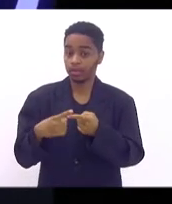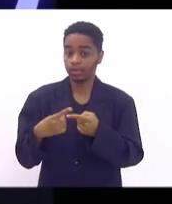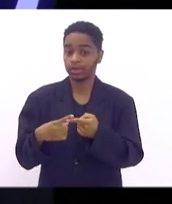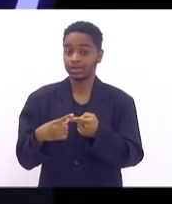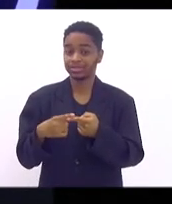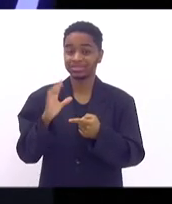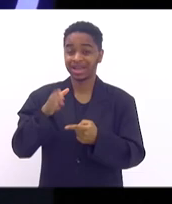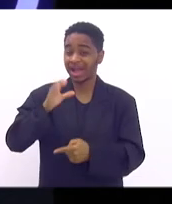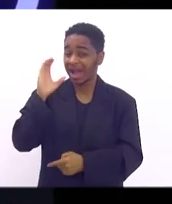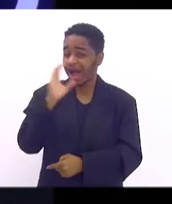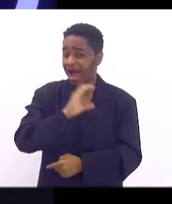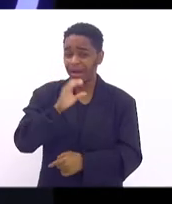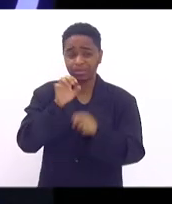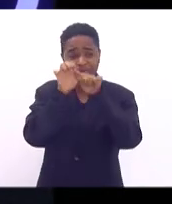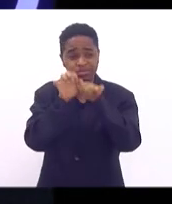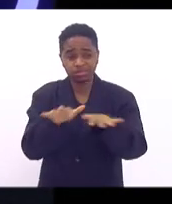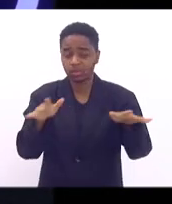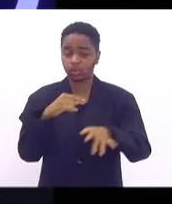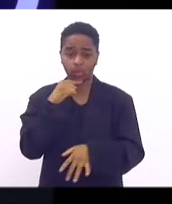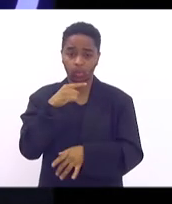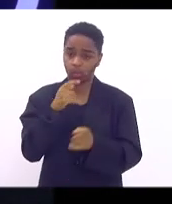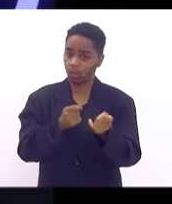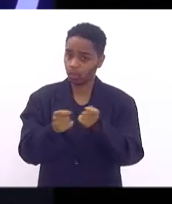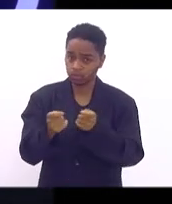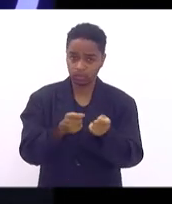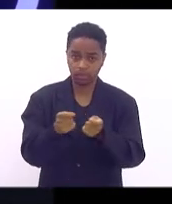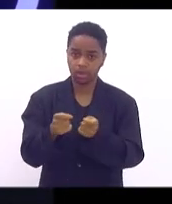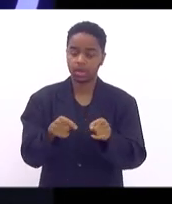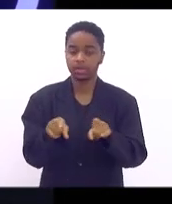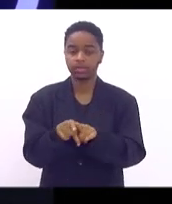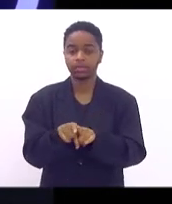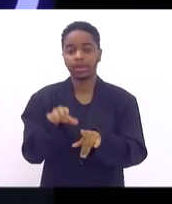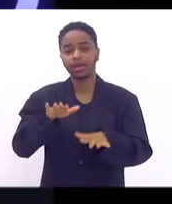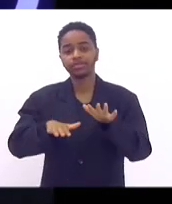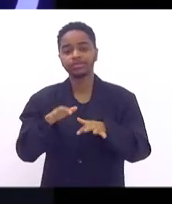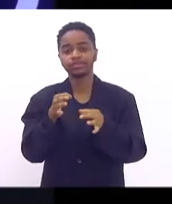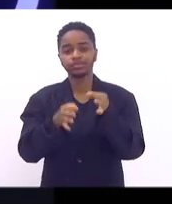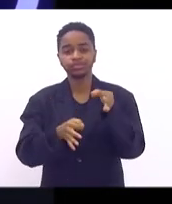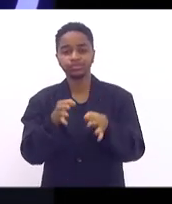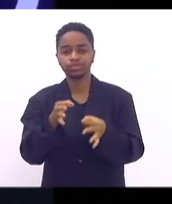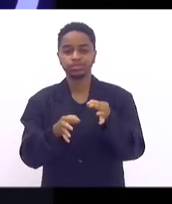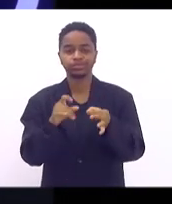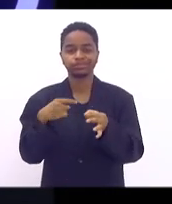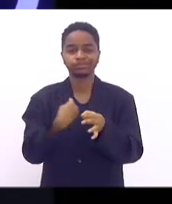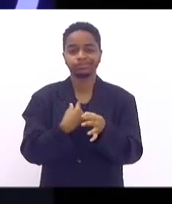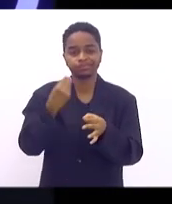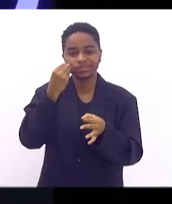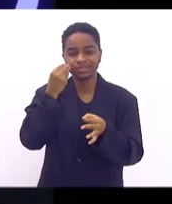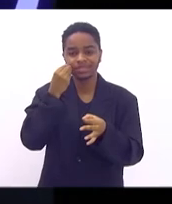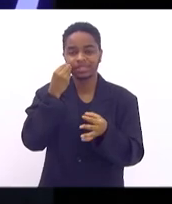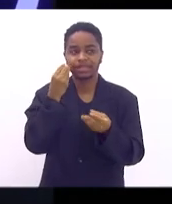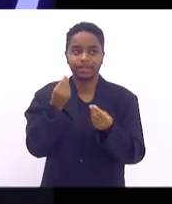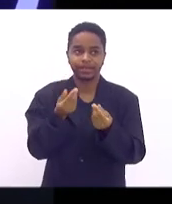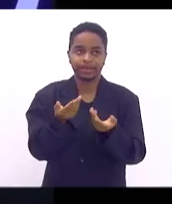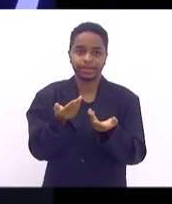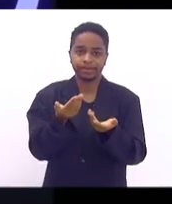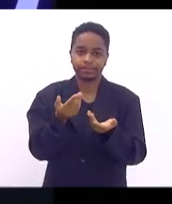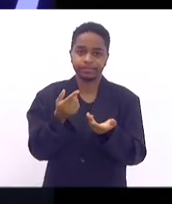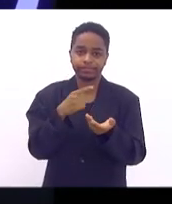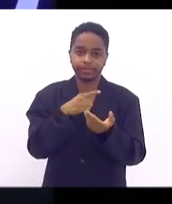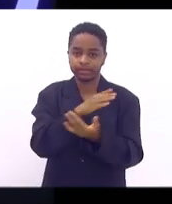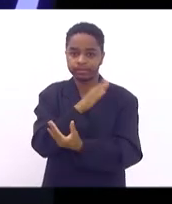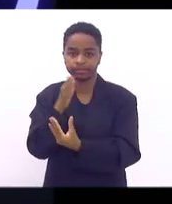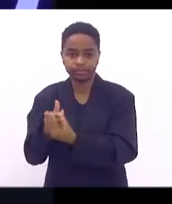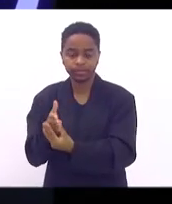espalhou rapidamente, ela não tem domínio. Por mais que a justiça, por mais que a gente peça que ações